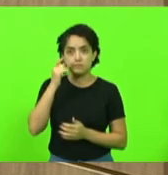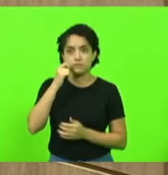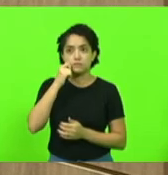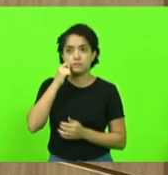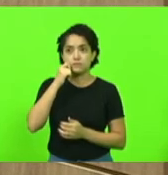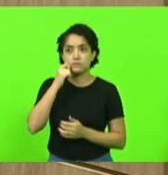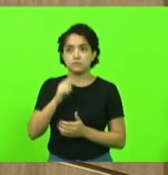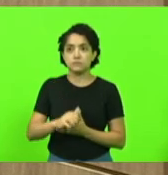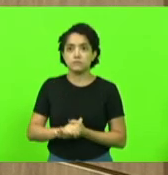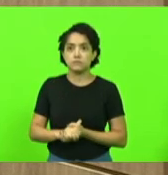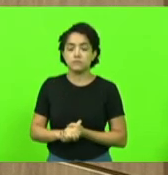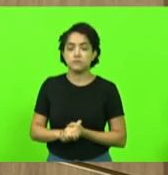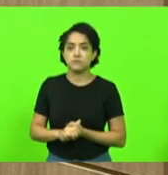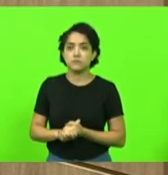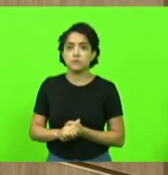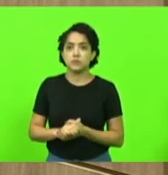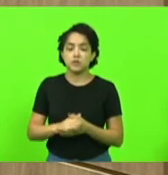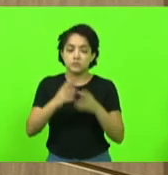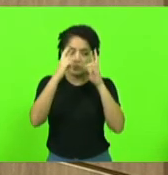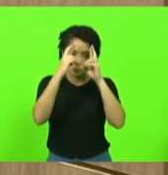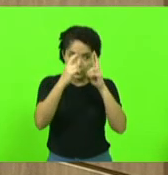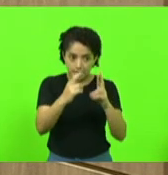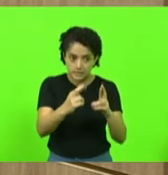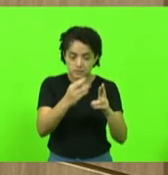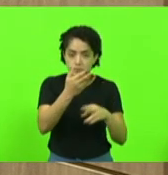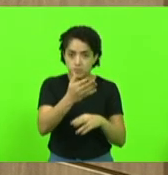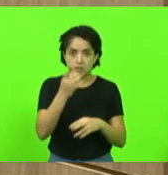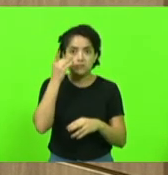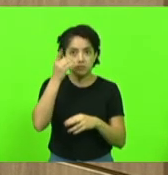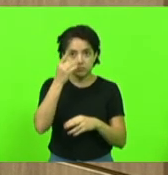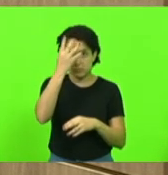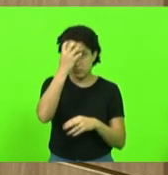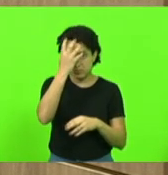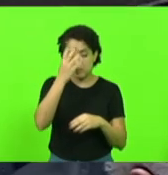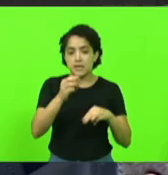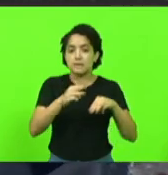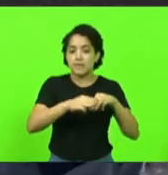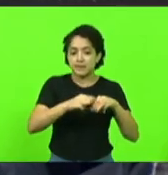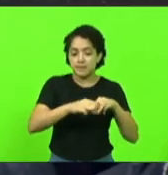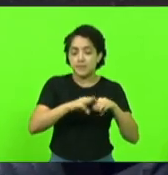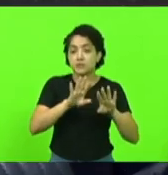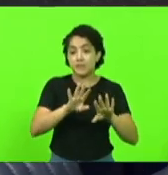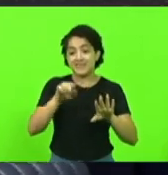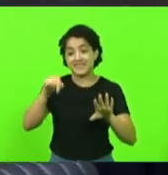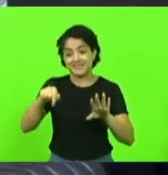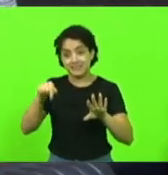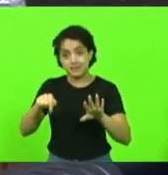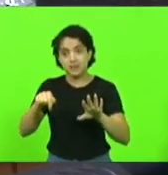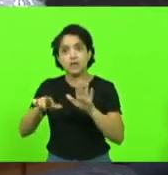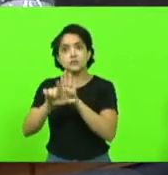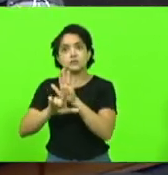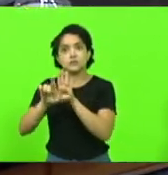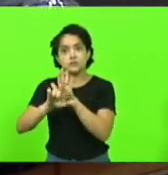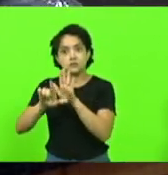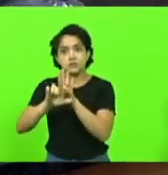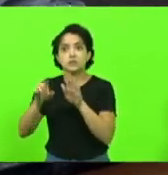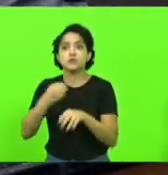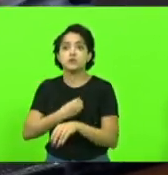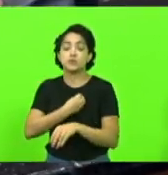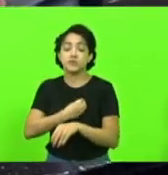discutir. Com todo respeito ao deputado Ismael, ele está falando de matemática, mas nós aqui estamos também legislando sobre vidas